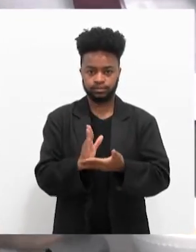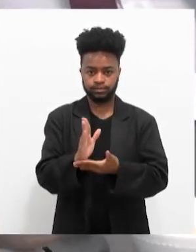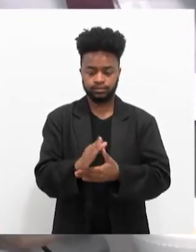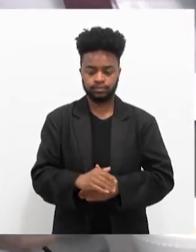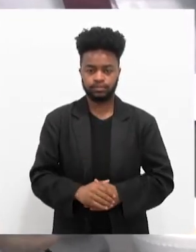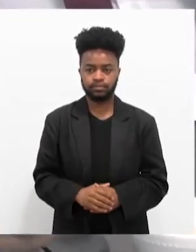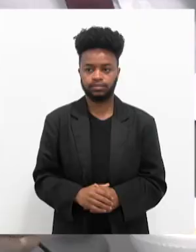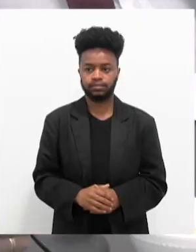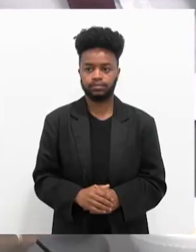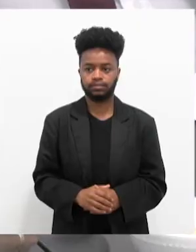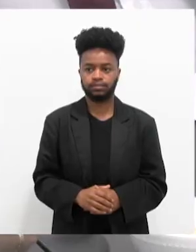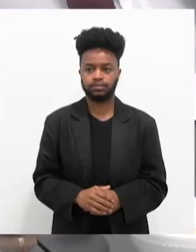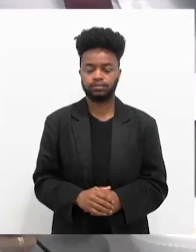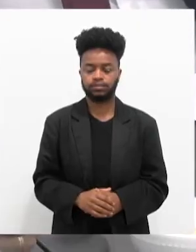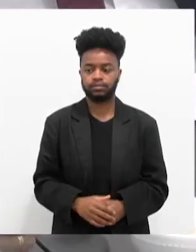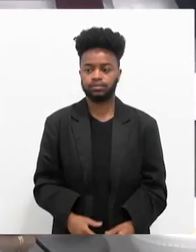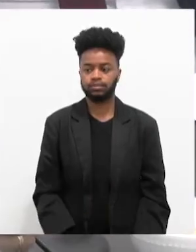aprovado.